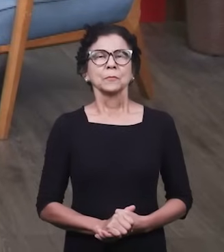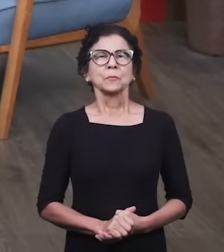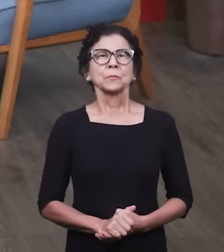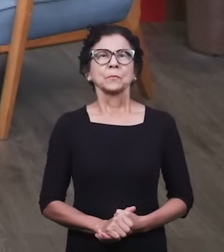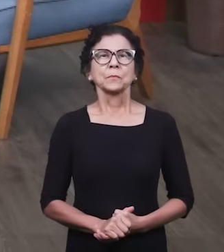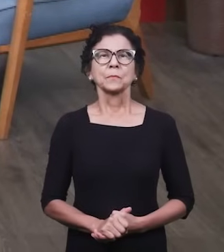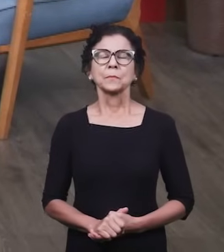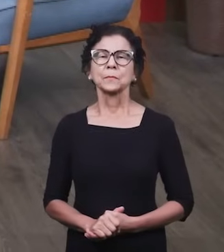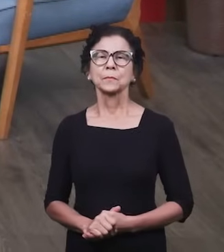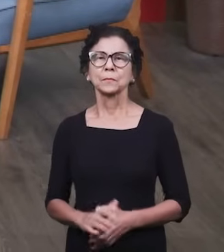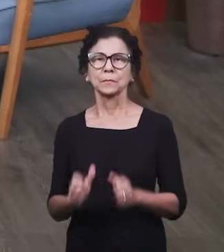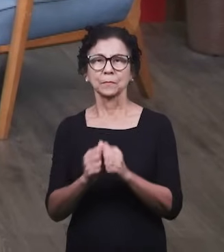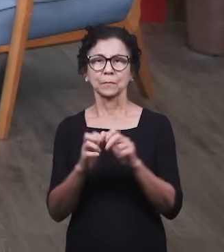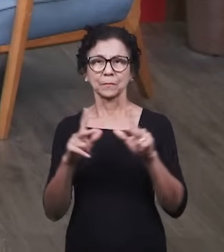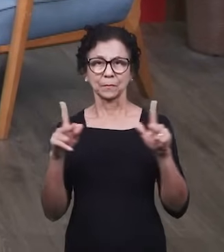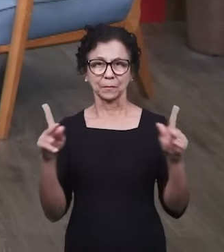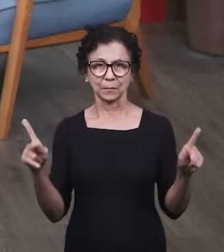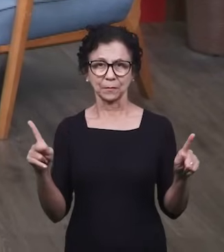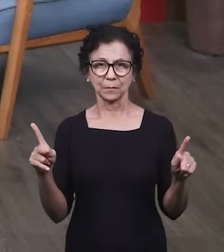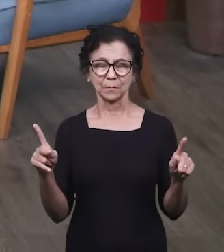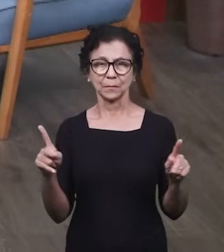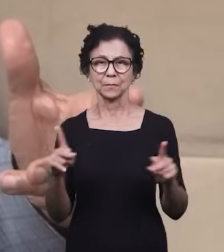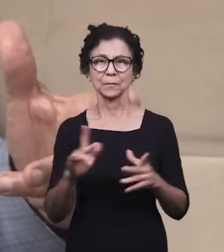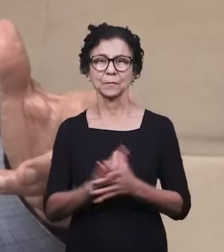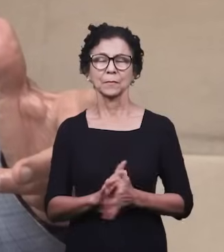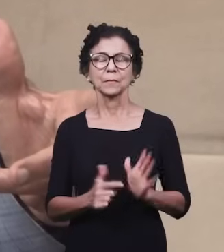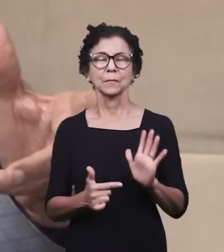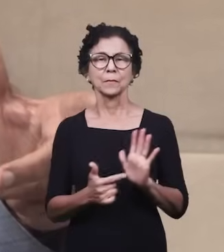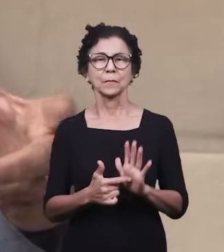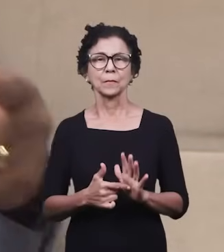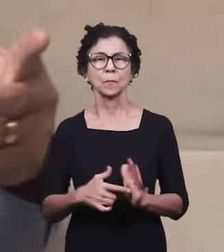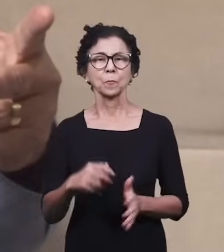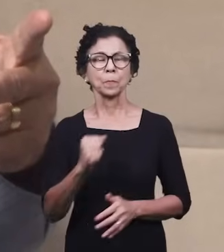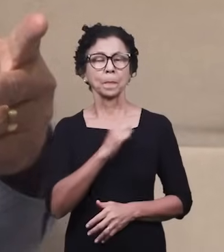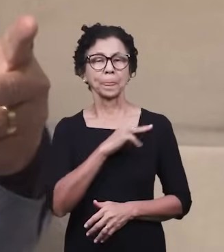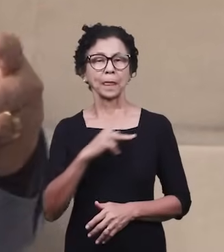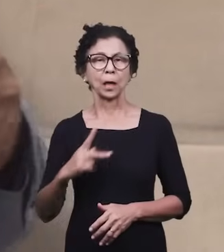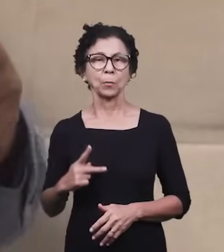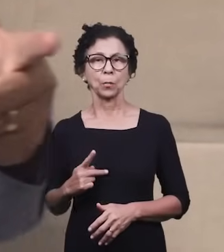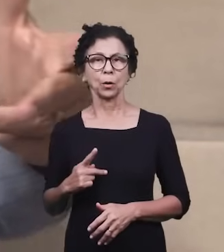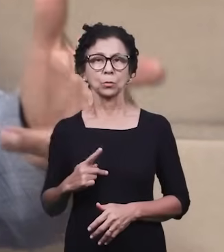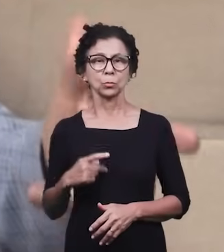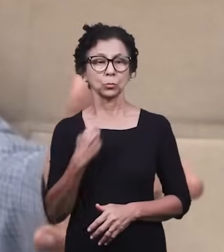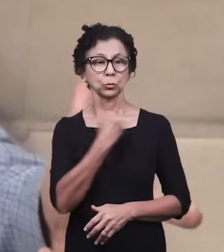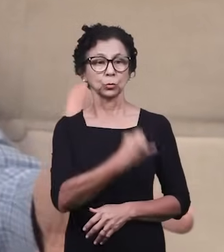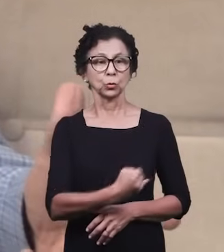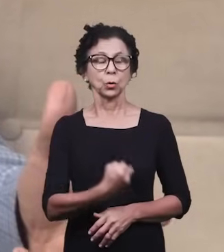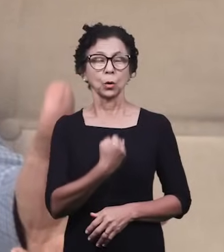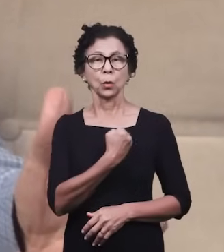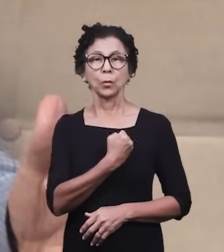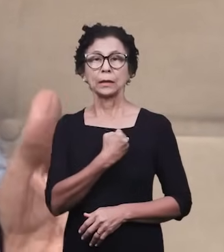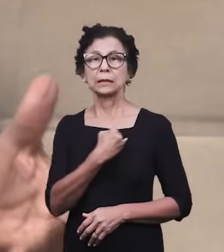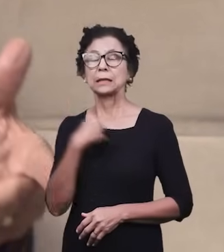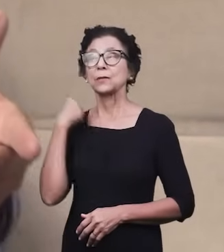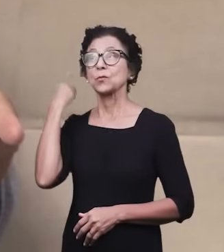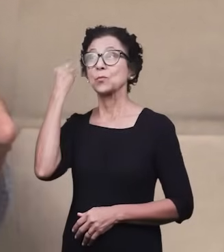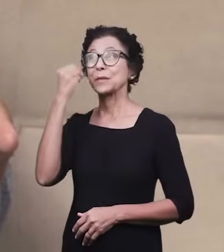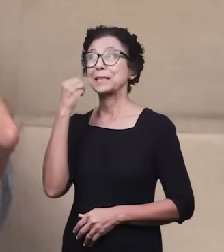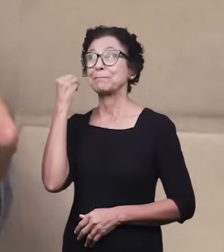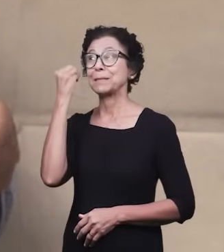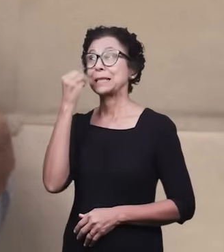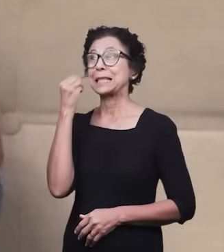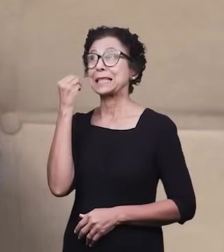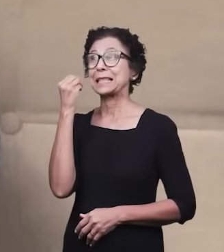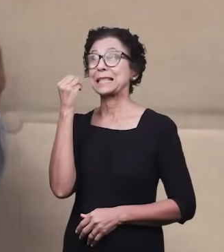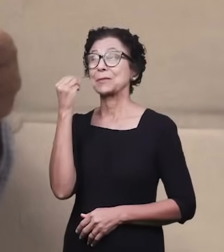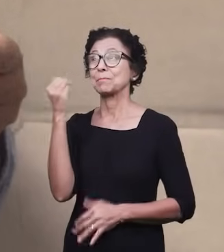livro do Apocalipse, foi uma experiência tão extraordinária e tão gloriosa e tão poderosa para João, que a Bíblia